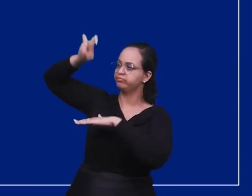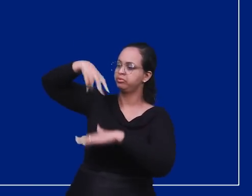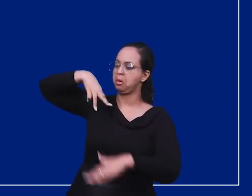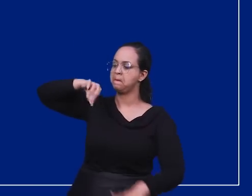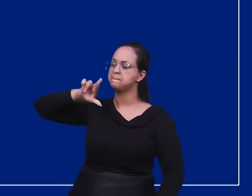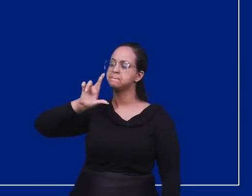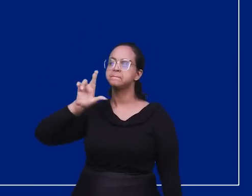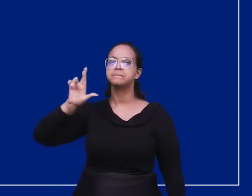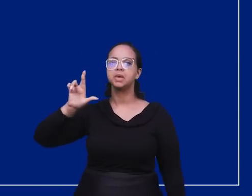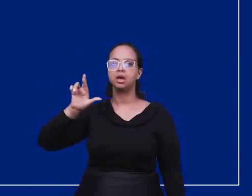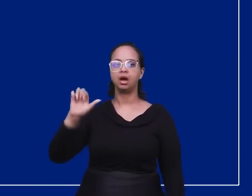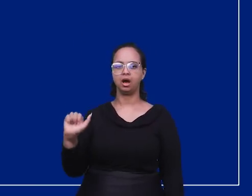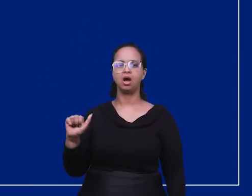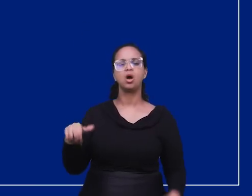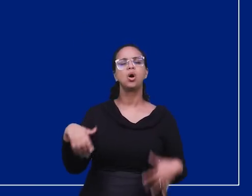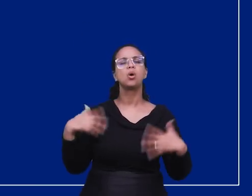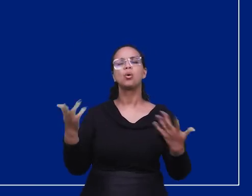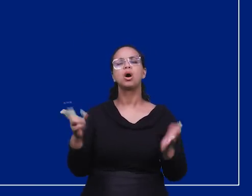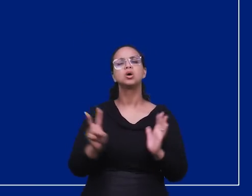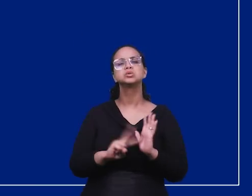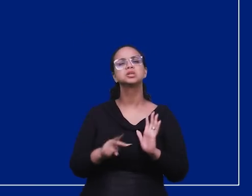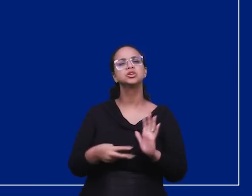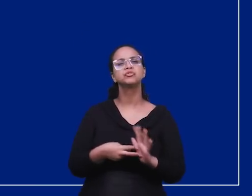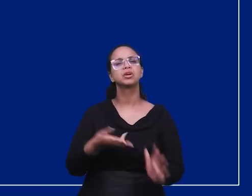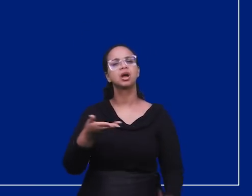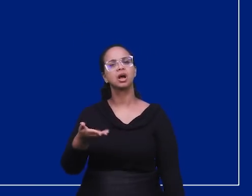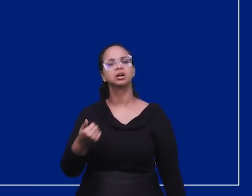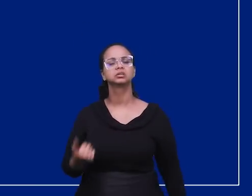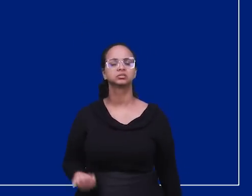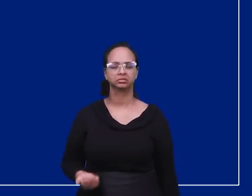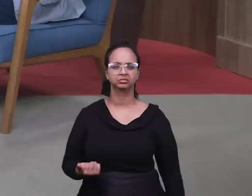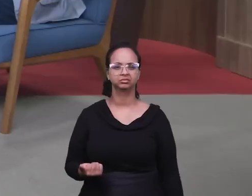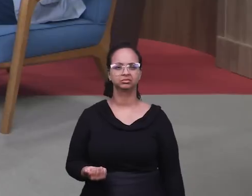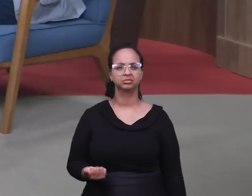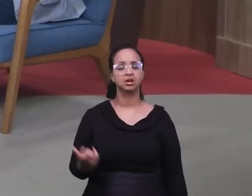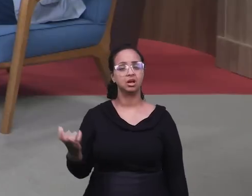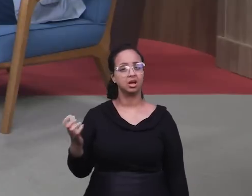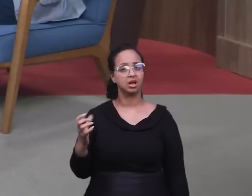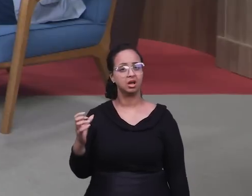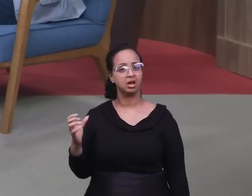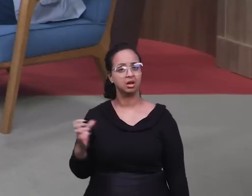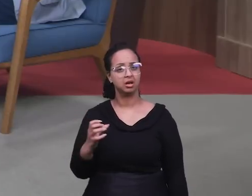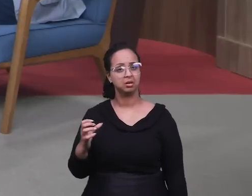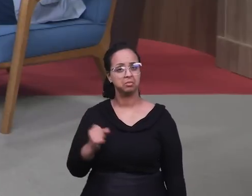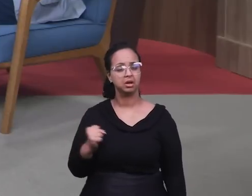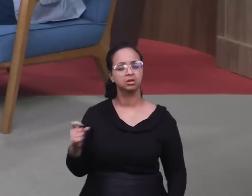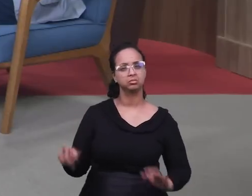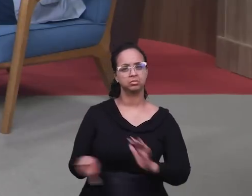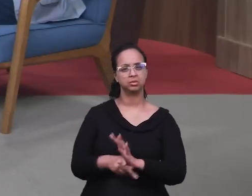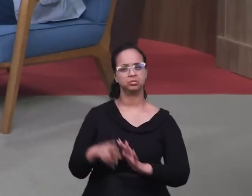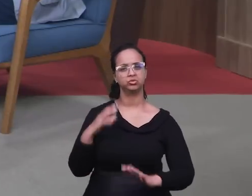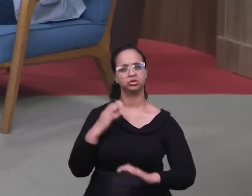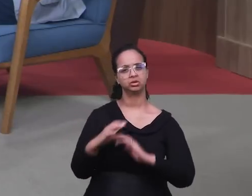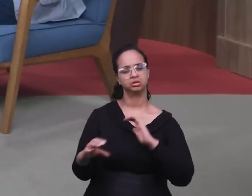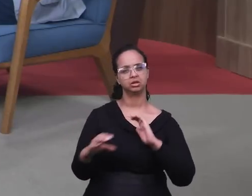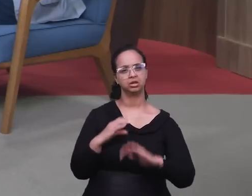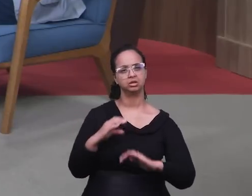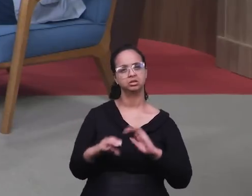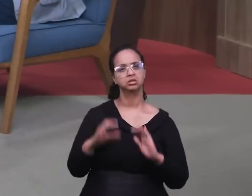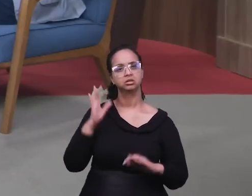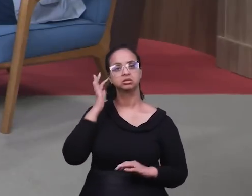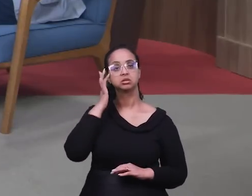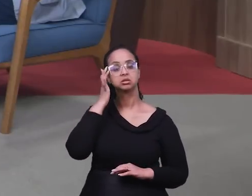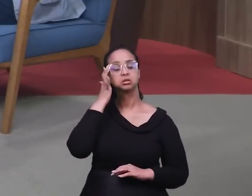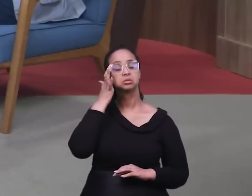do incenso. Qual o significado, Daniel, dessa expressão do noivo, do amado em Cantares, do ponto de vista profético,